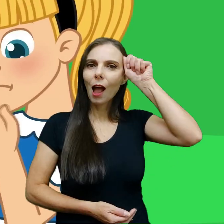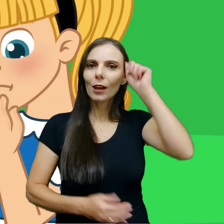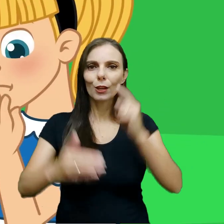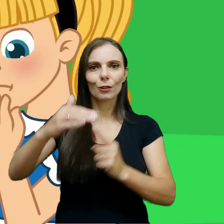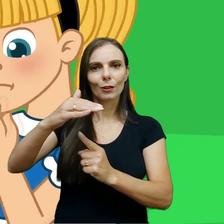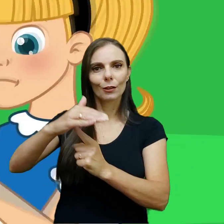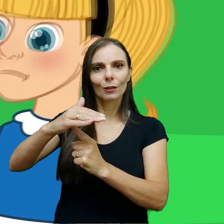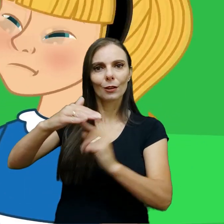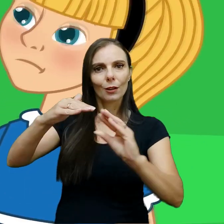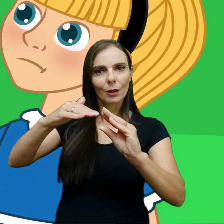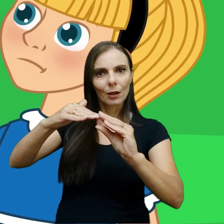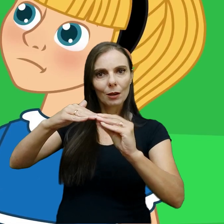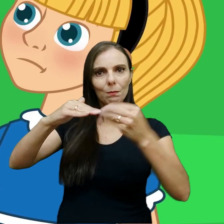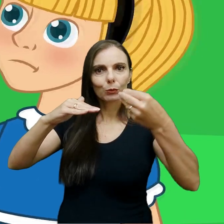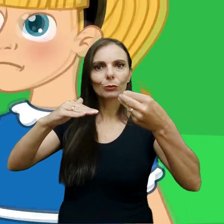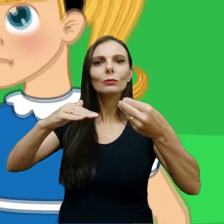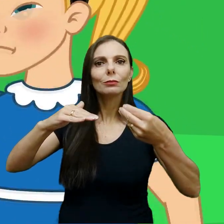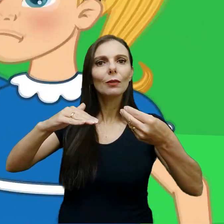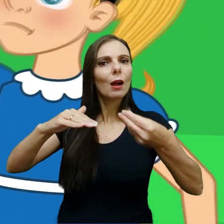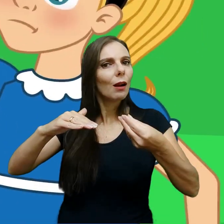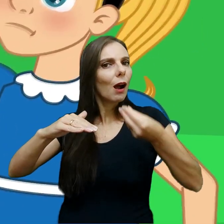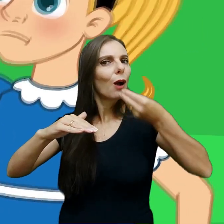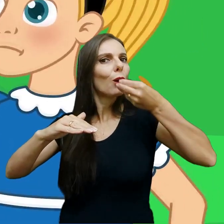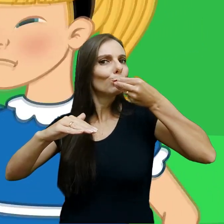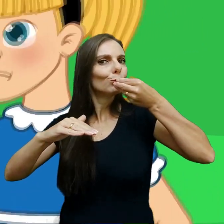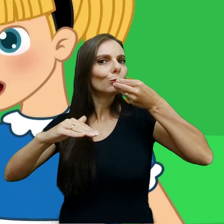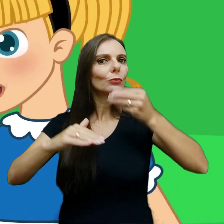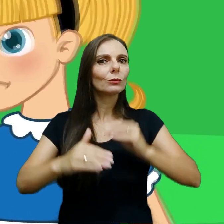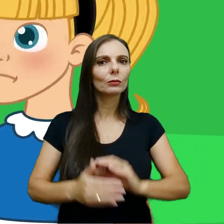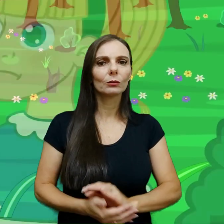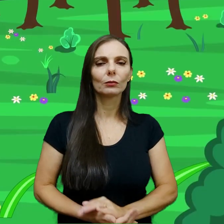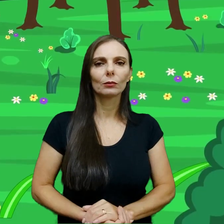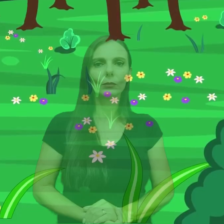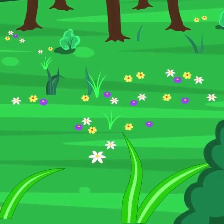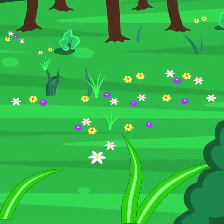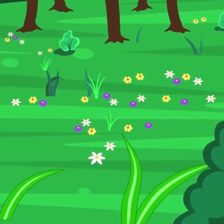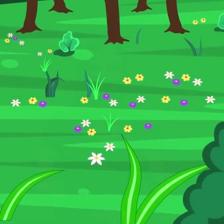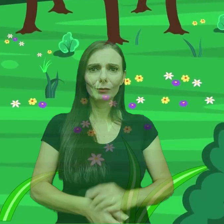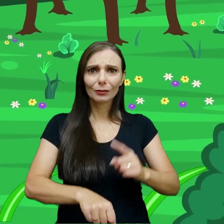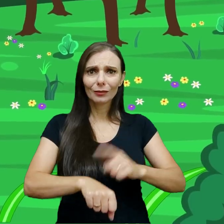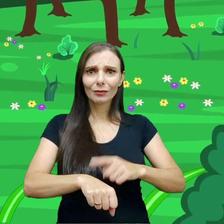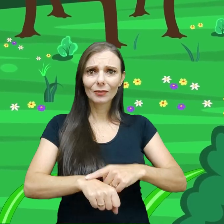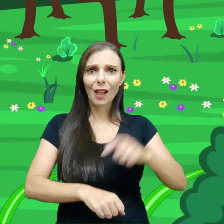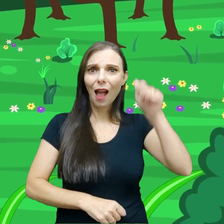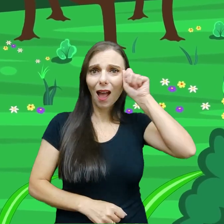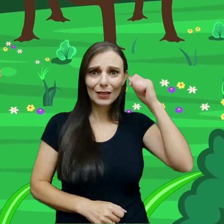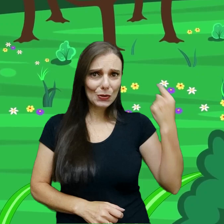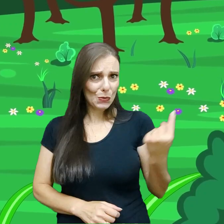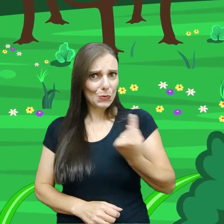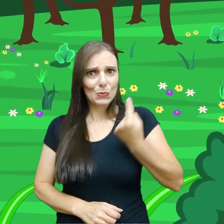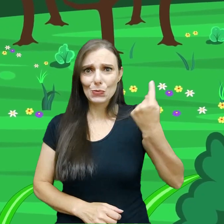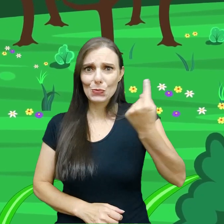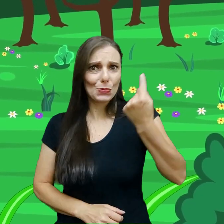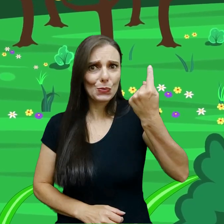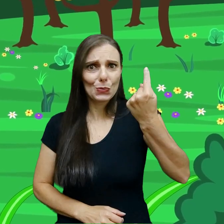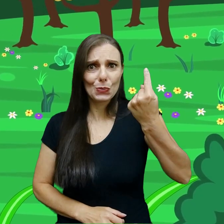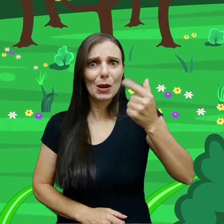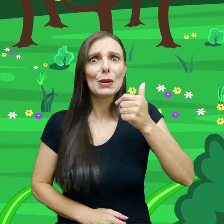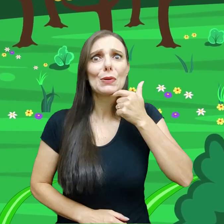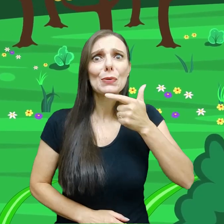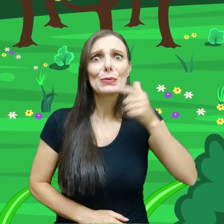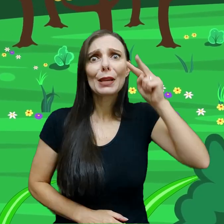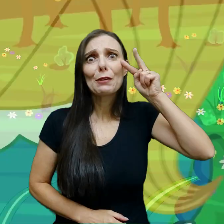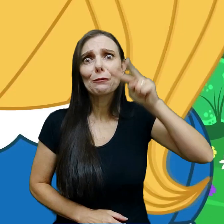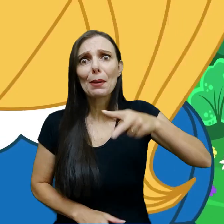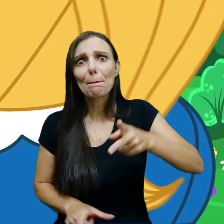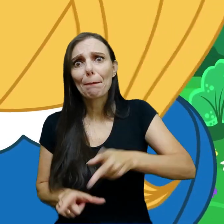Alice pegou um pequeno pedaço de cogumelo e o colocou na boca. Naquele momento, ela ficou tão grande que nem